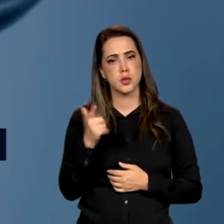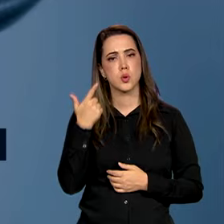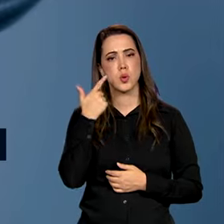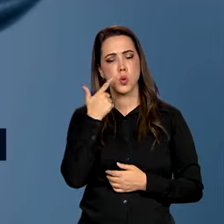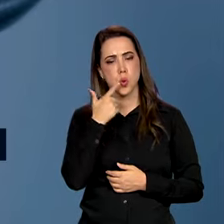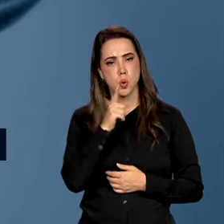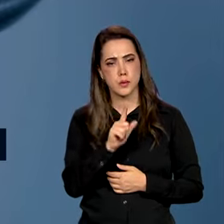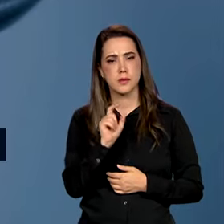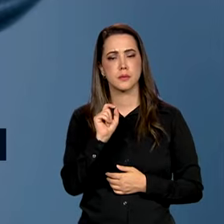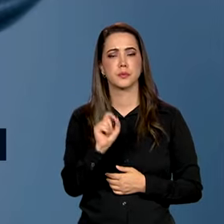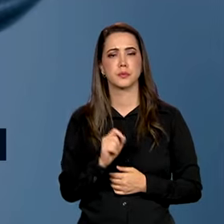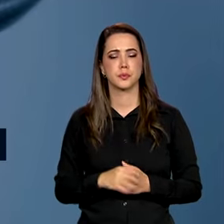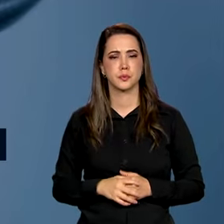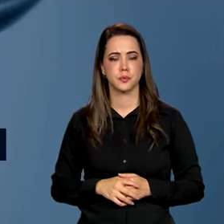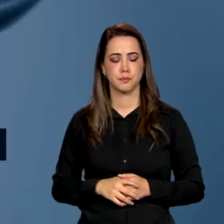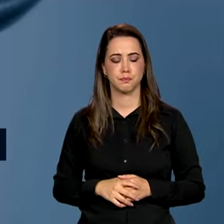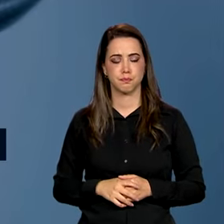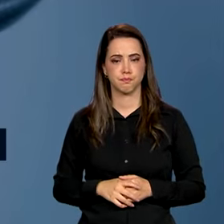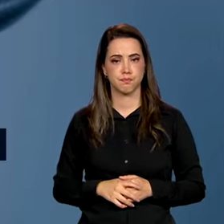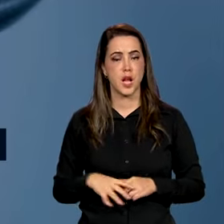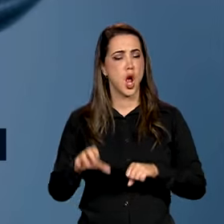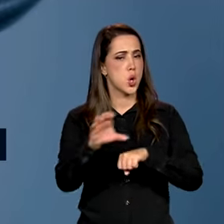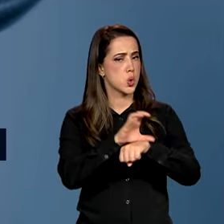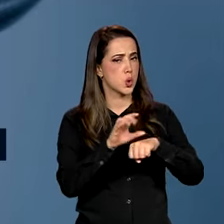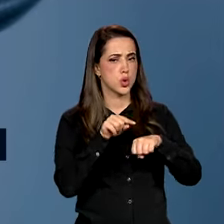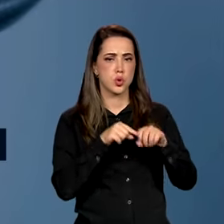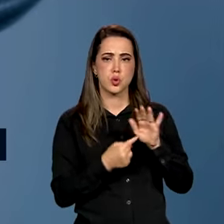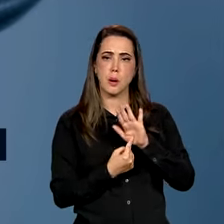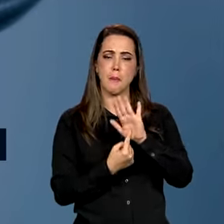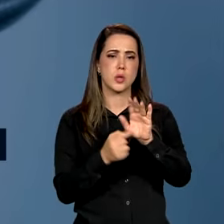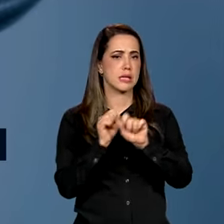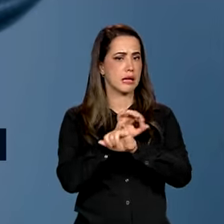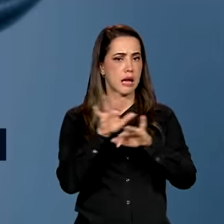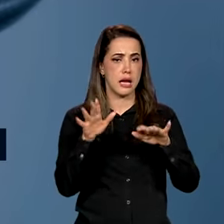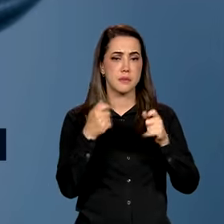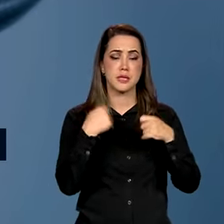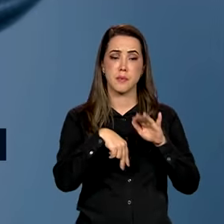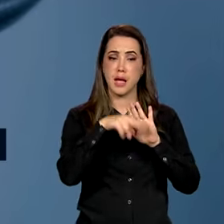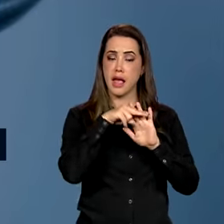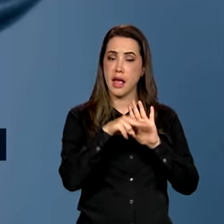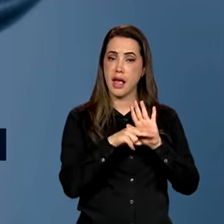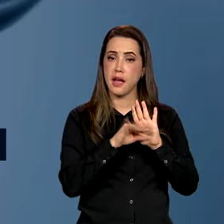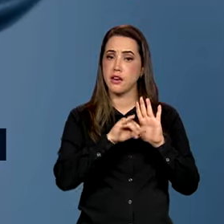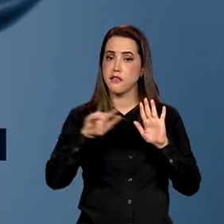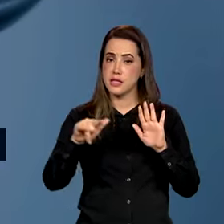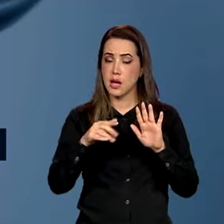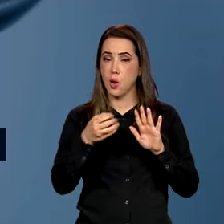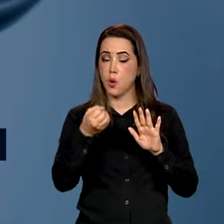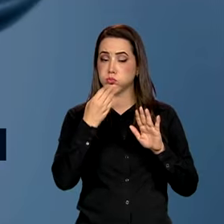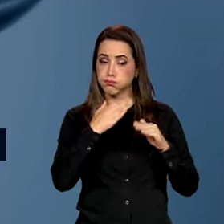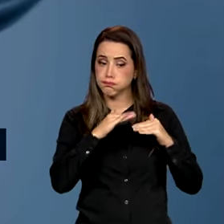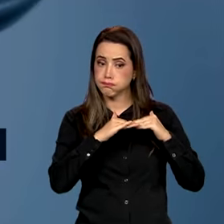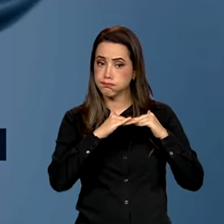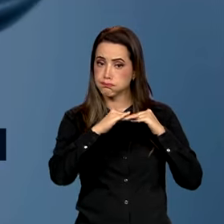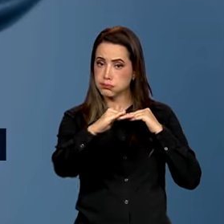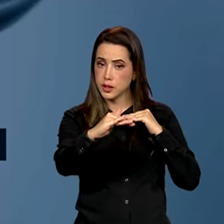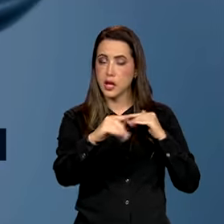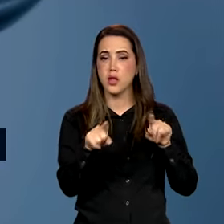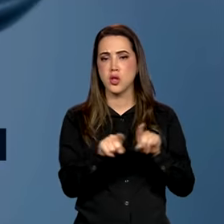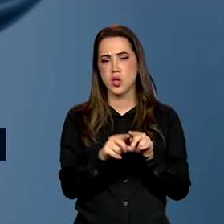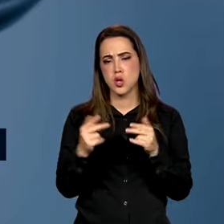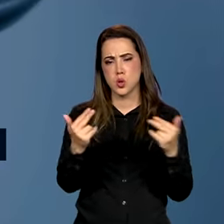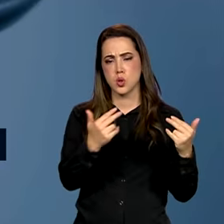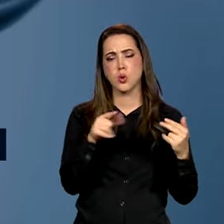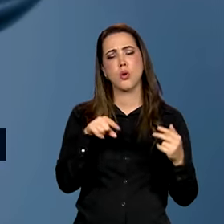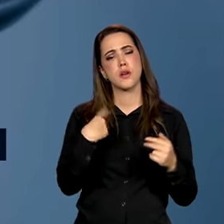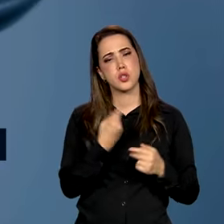políticas públicas constituição é muito clara nós precisamos ter regras fiscais sustentáveis ao mesmo tempo em que nós temos uma demanda e um